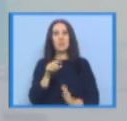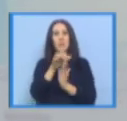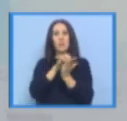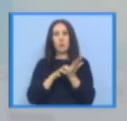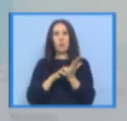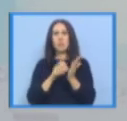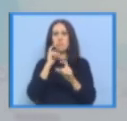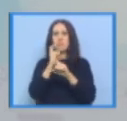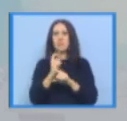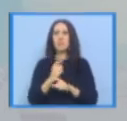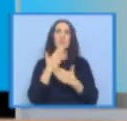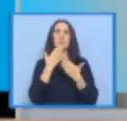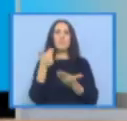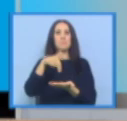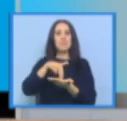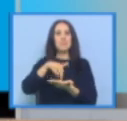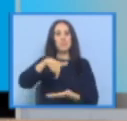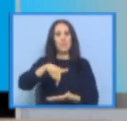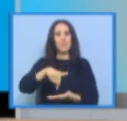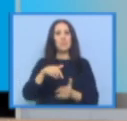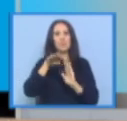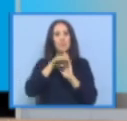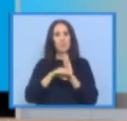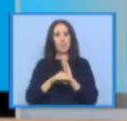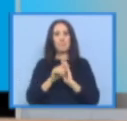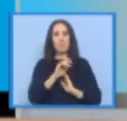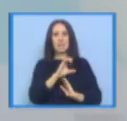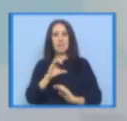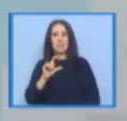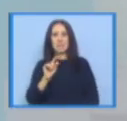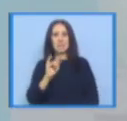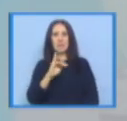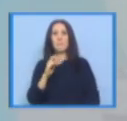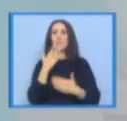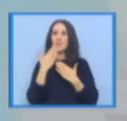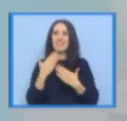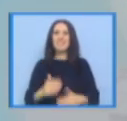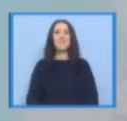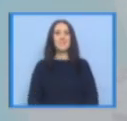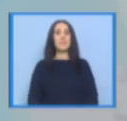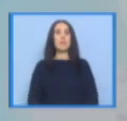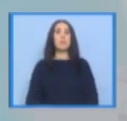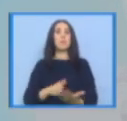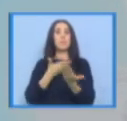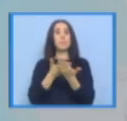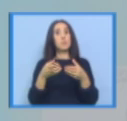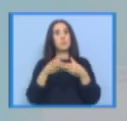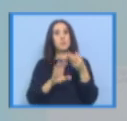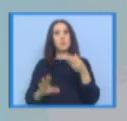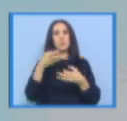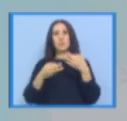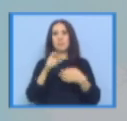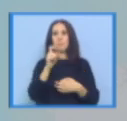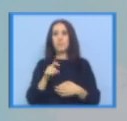e lê-la com toda a atenção. Muito obrigado pela sua presença hoje aqui no programa Eclésia. Muito obrigada. É a proposta da Comissão Nacional de Justiça e